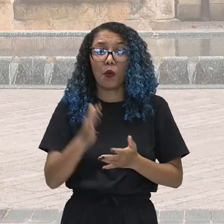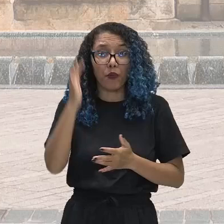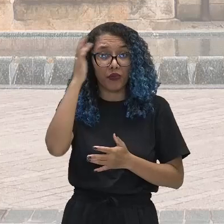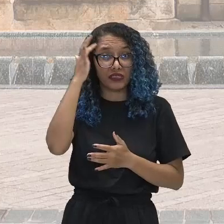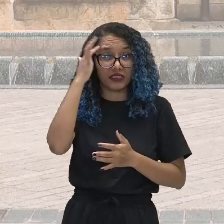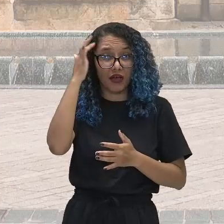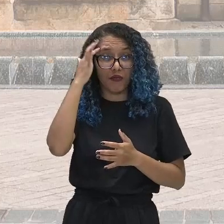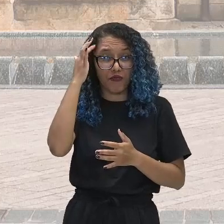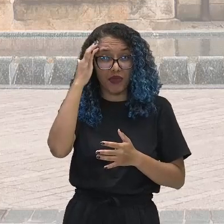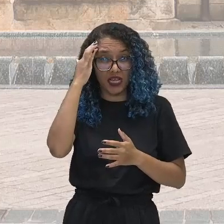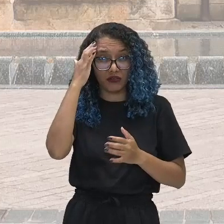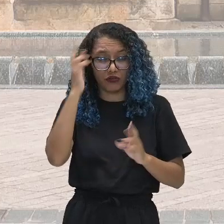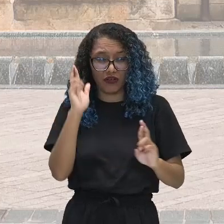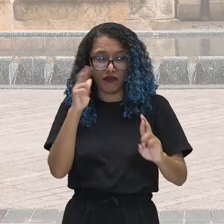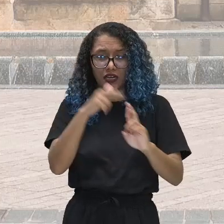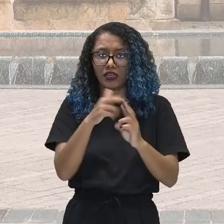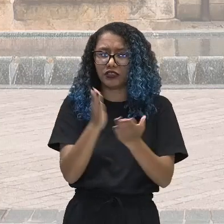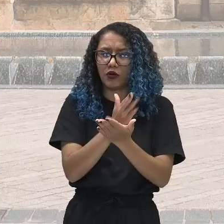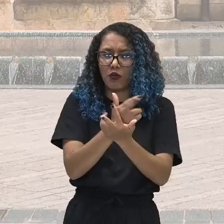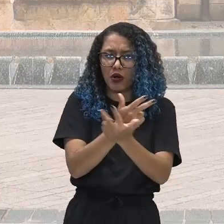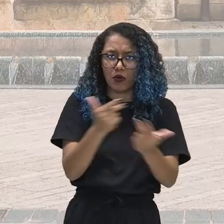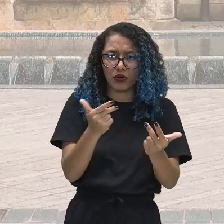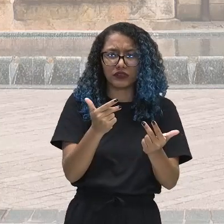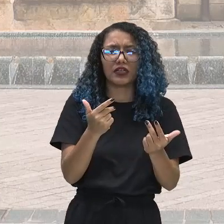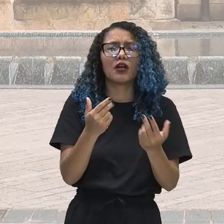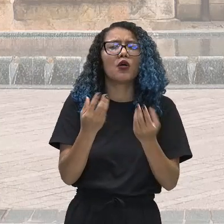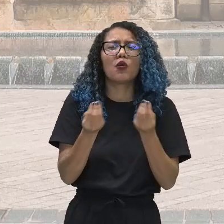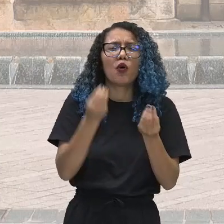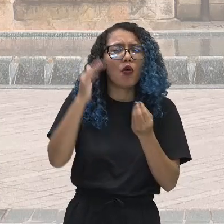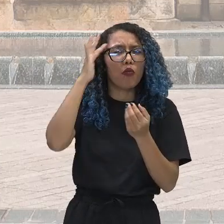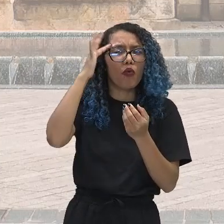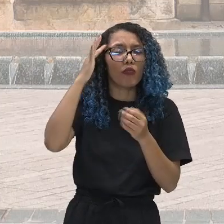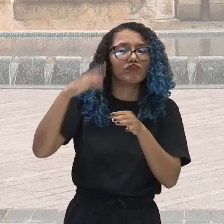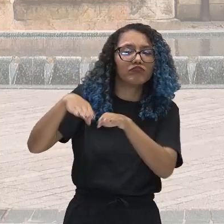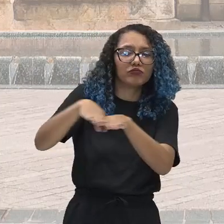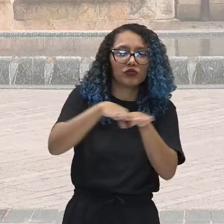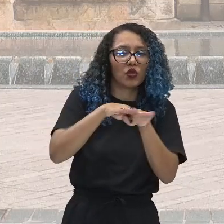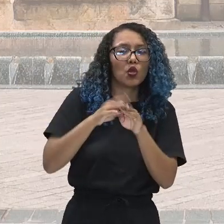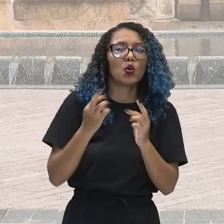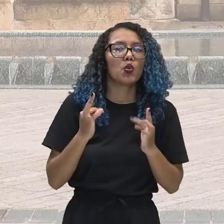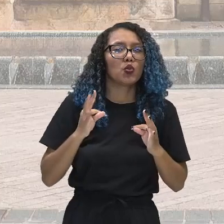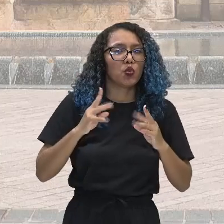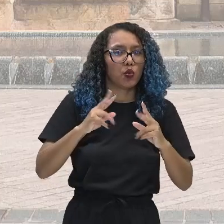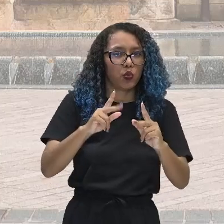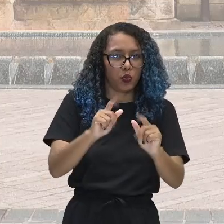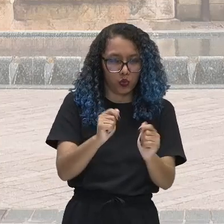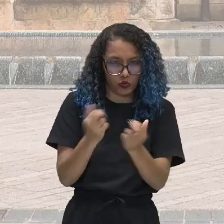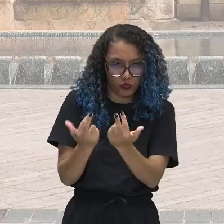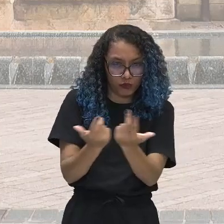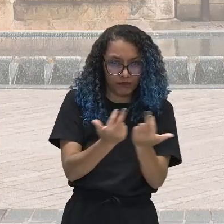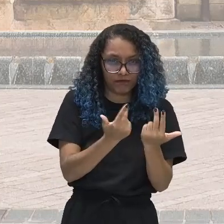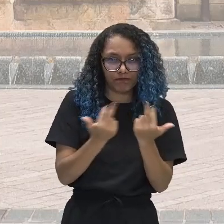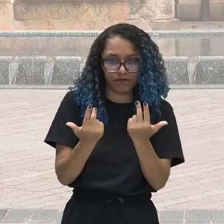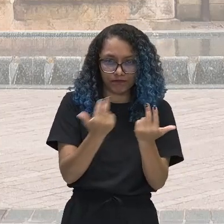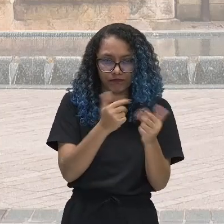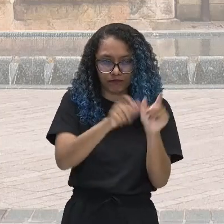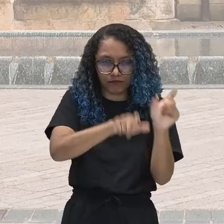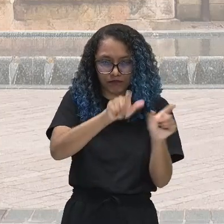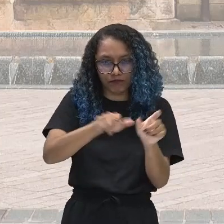eles pensam da mesma forma. E aí, Durkheim, nessa teoria que ele vai chamar